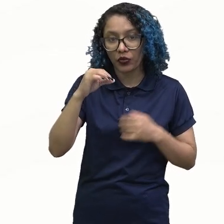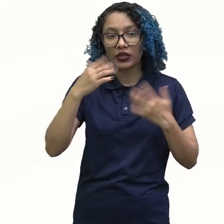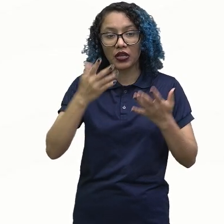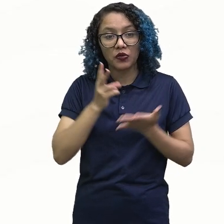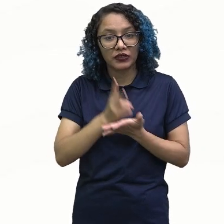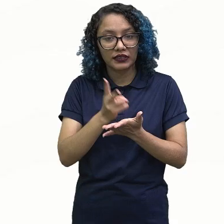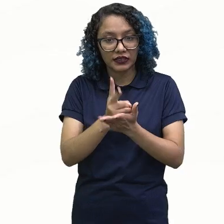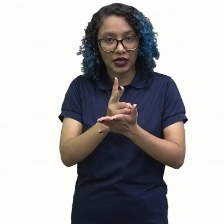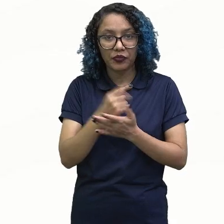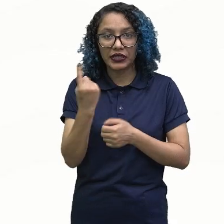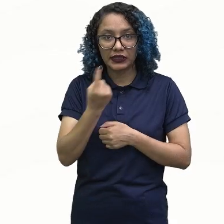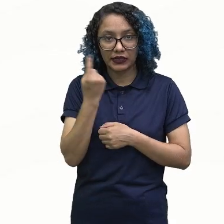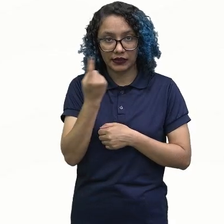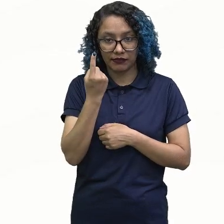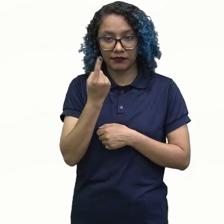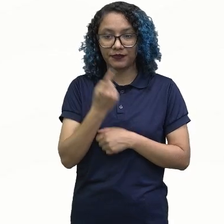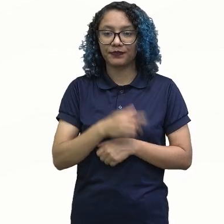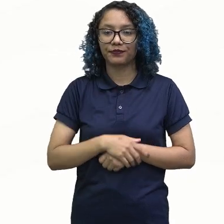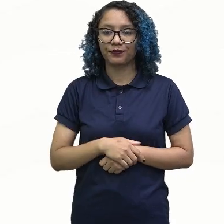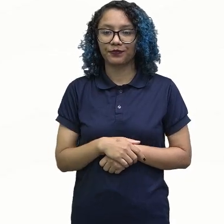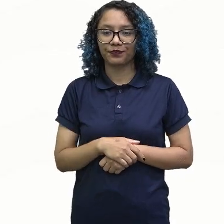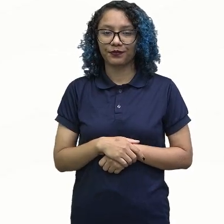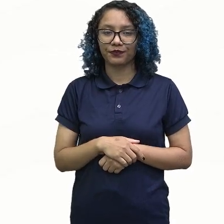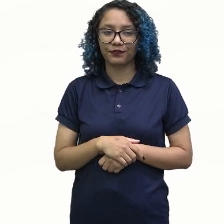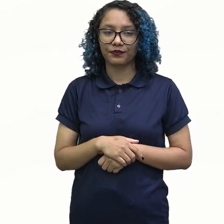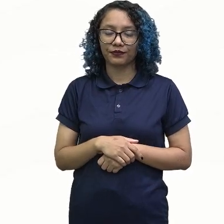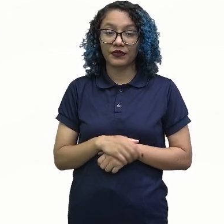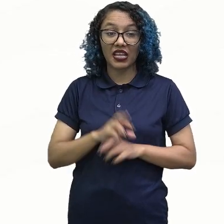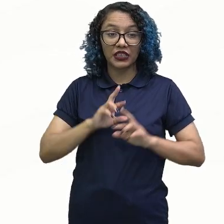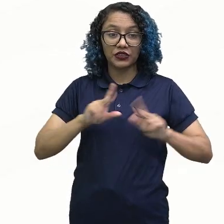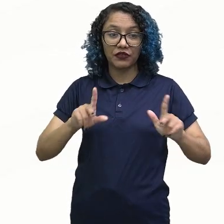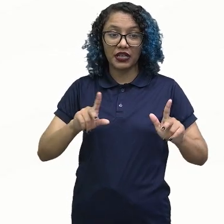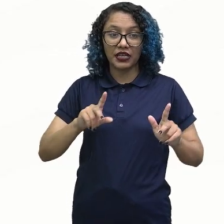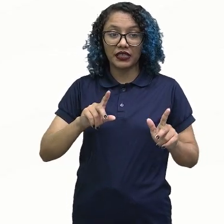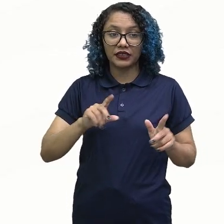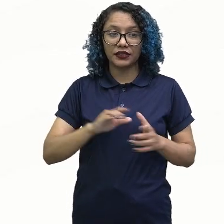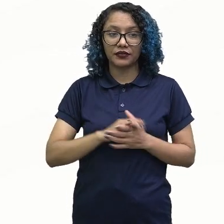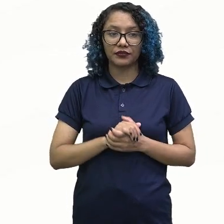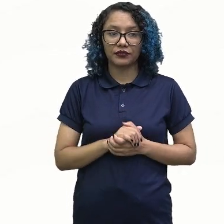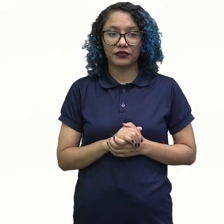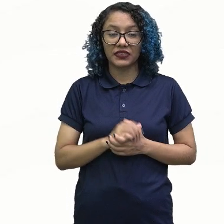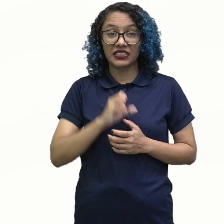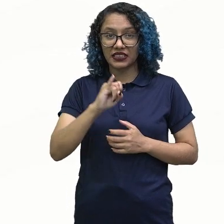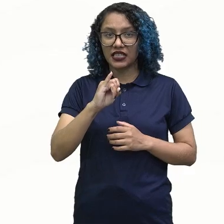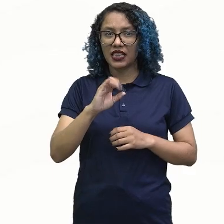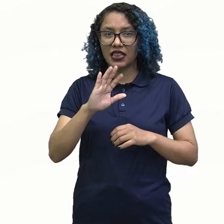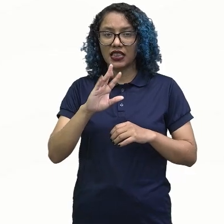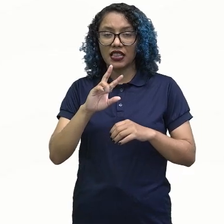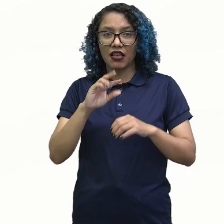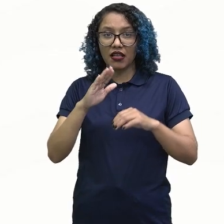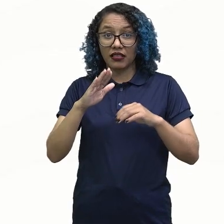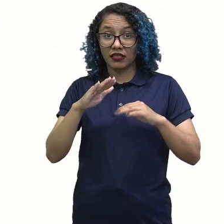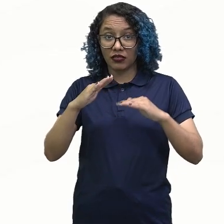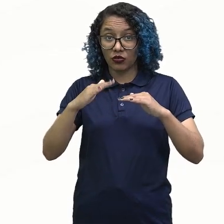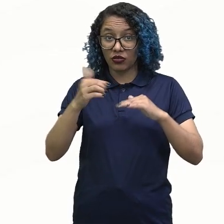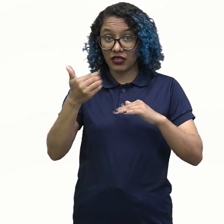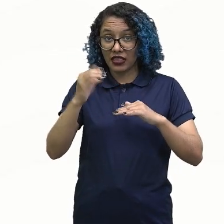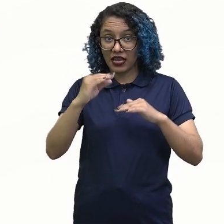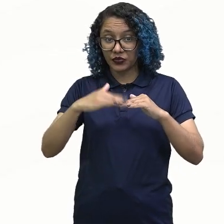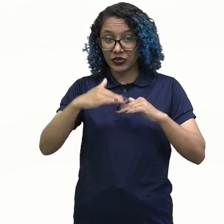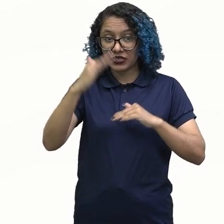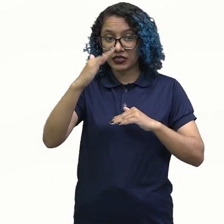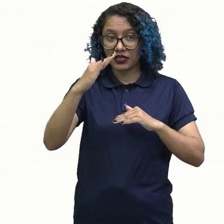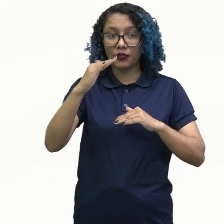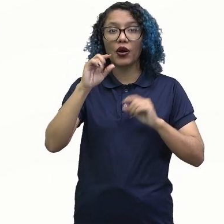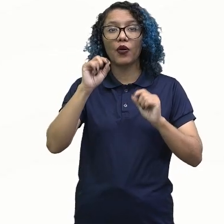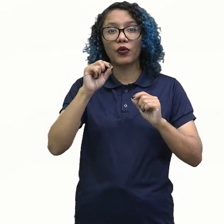ficar no singular. Certo? Já diferente quando passa aí do número 10, né? Hoje são 11